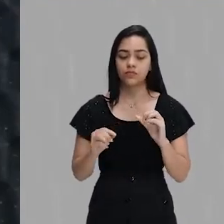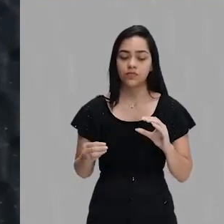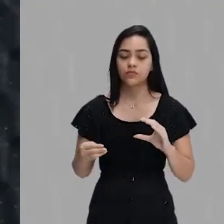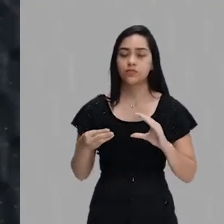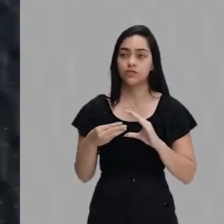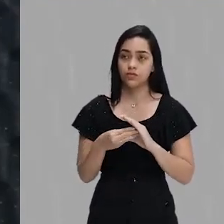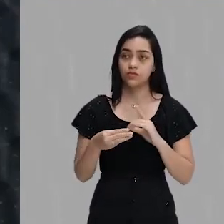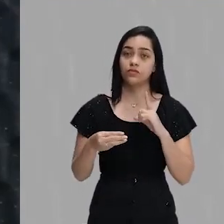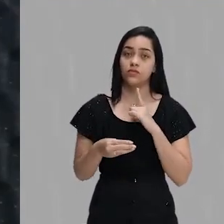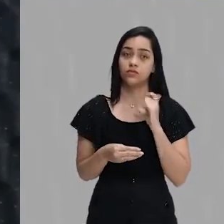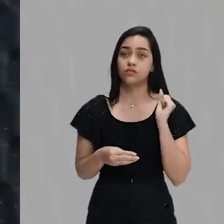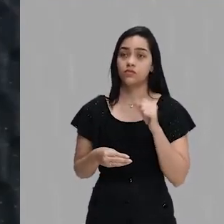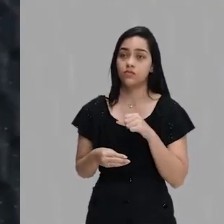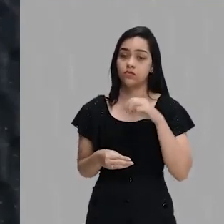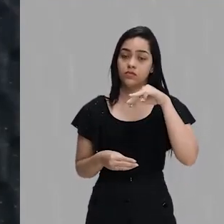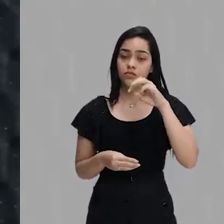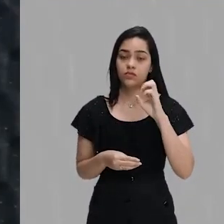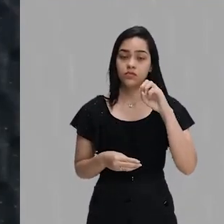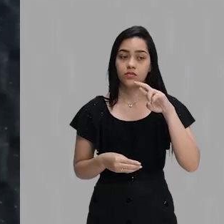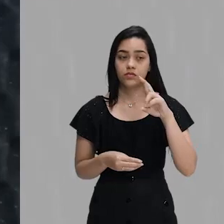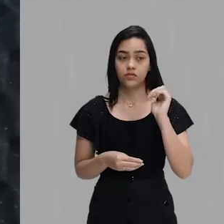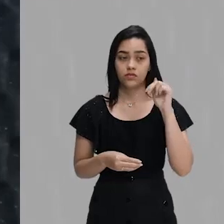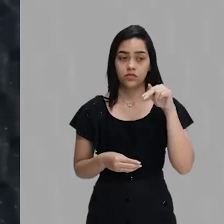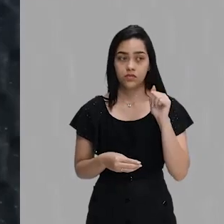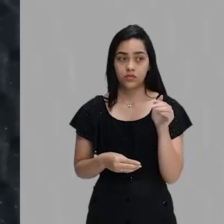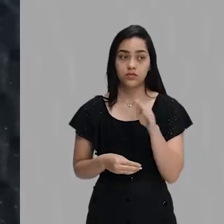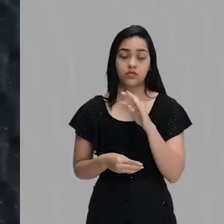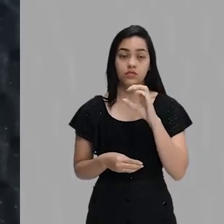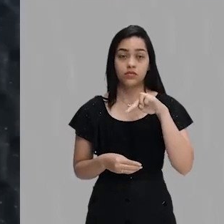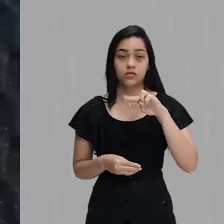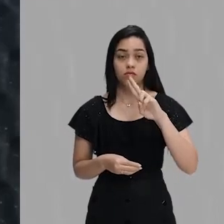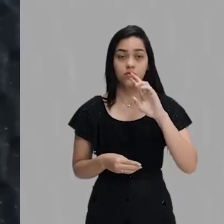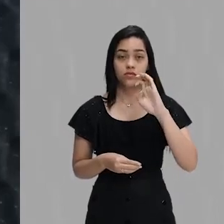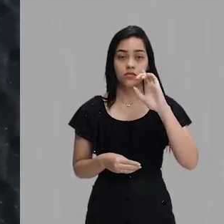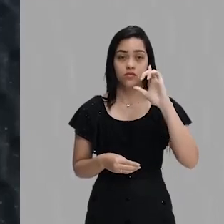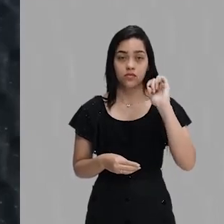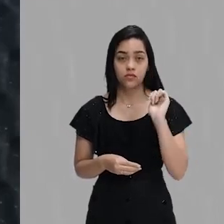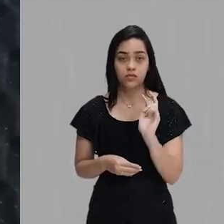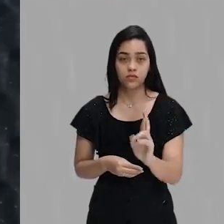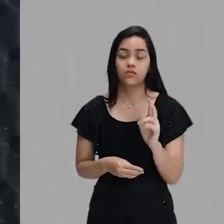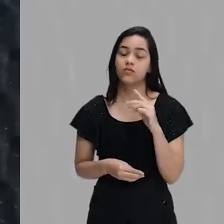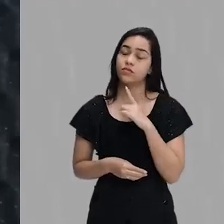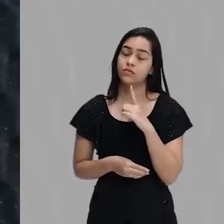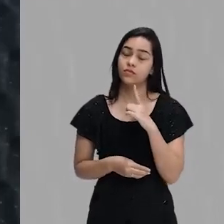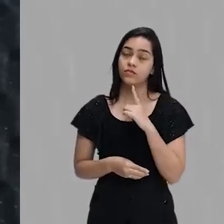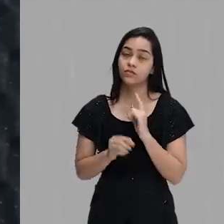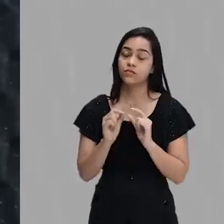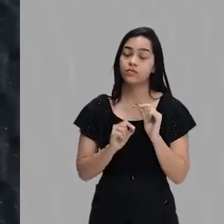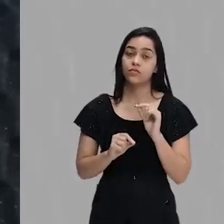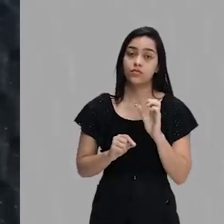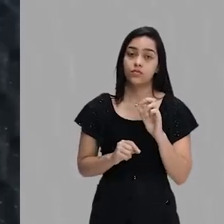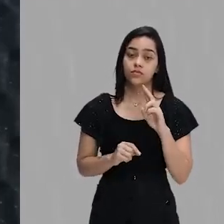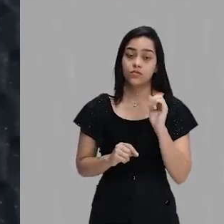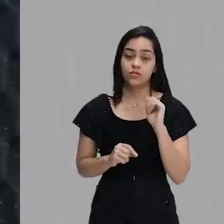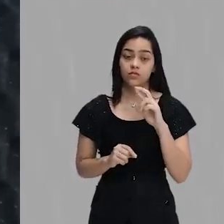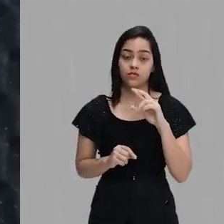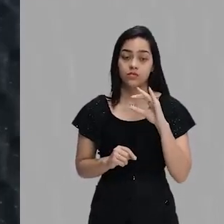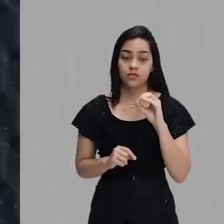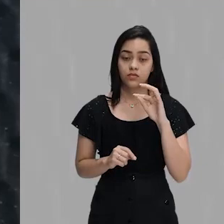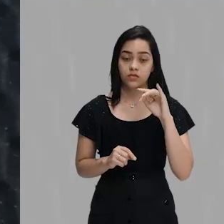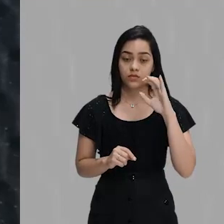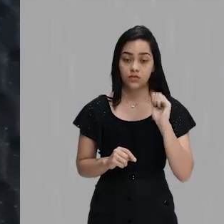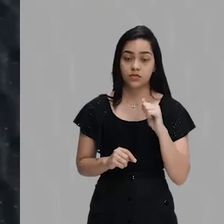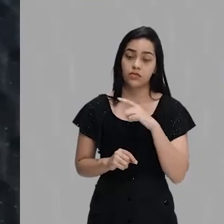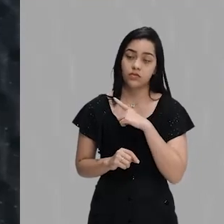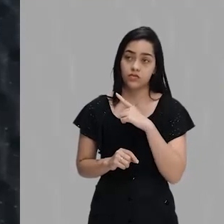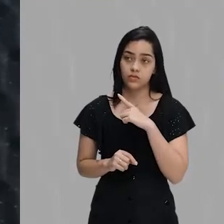célula que possui a membrana nuclear, certo? Então, no caso das células eucarióticas, nós temos os